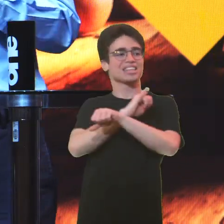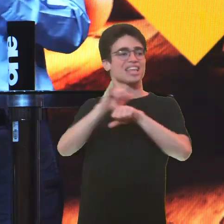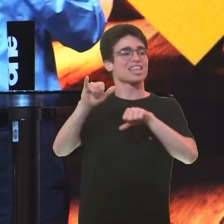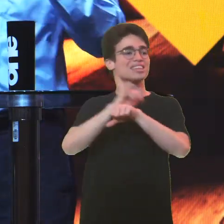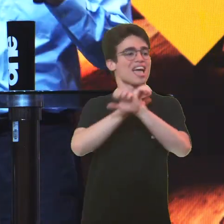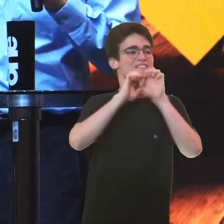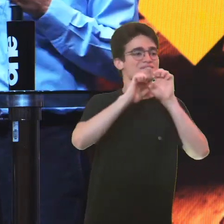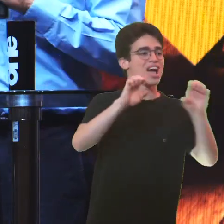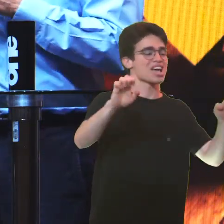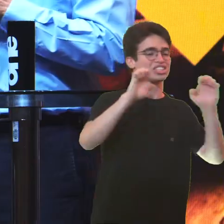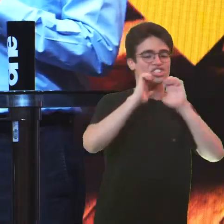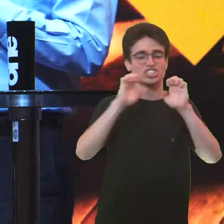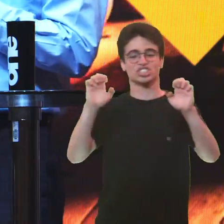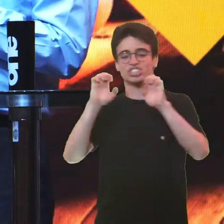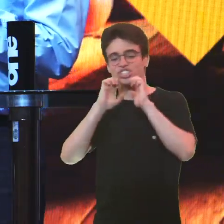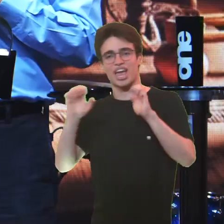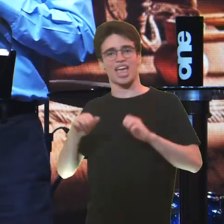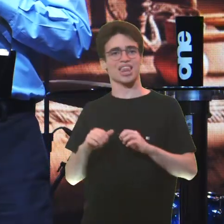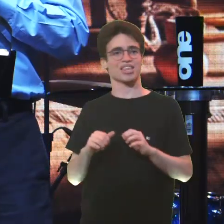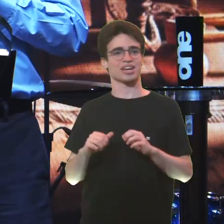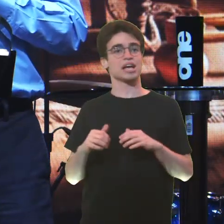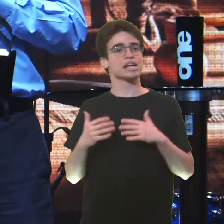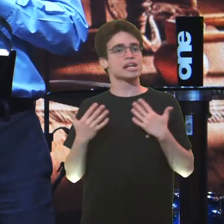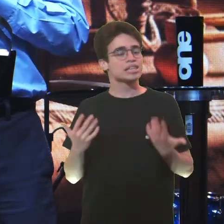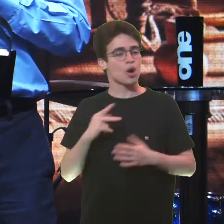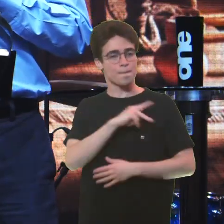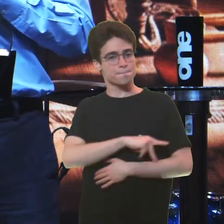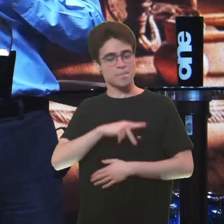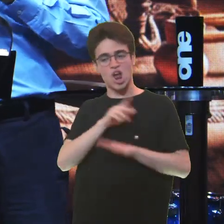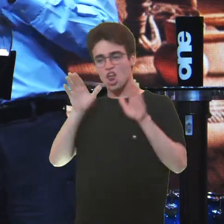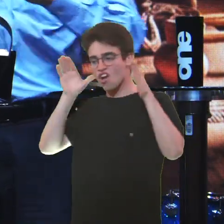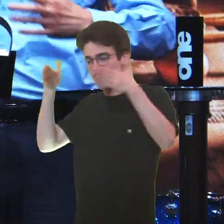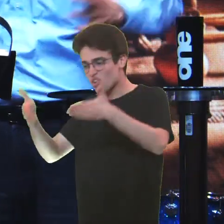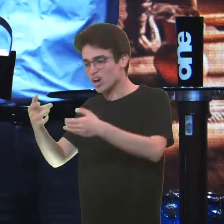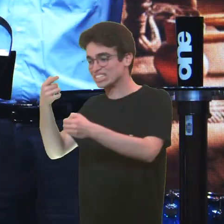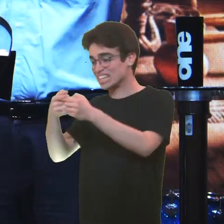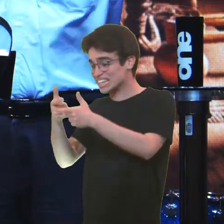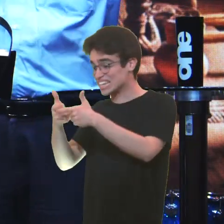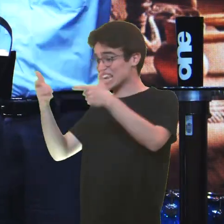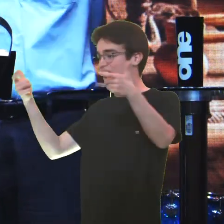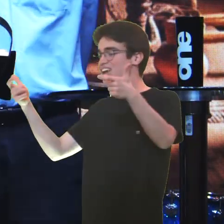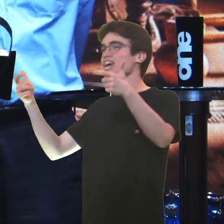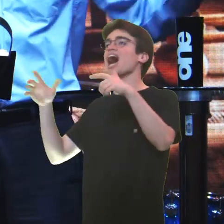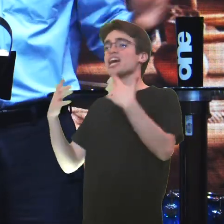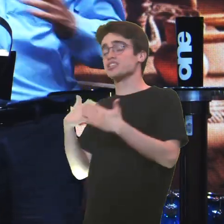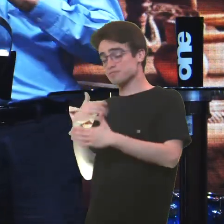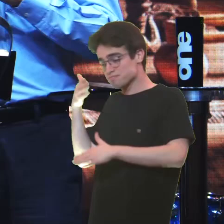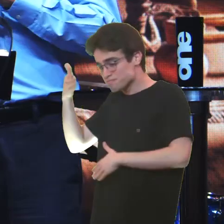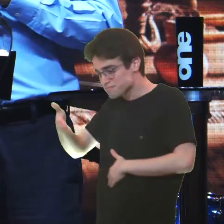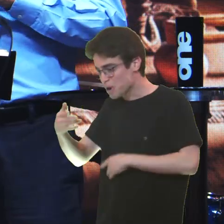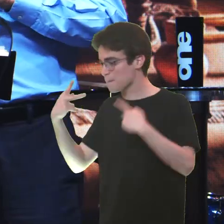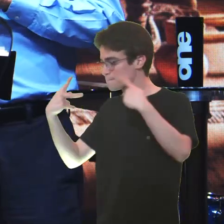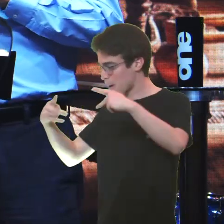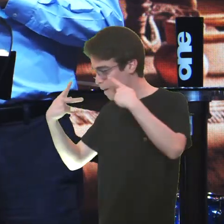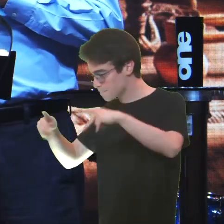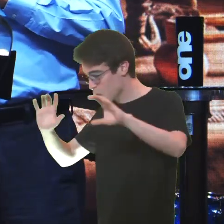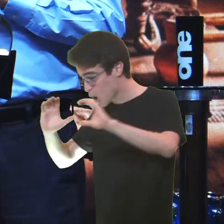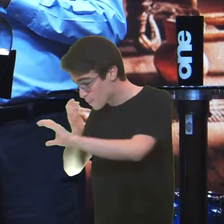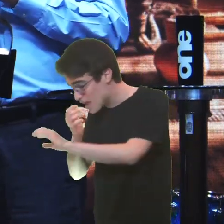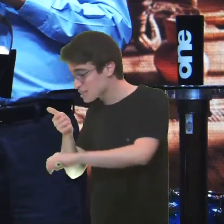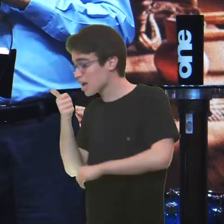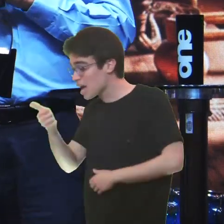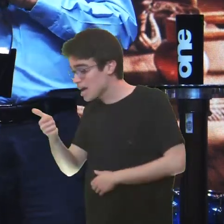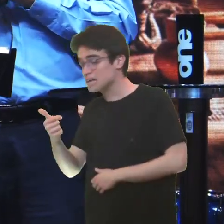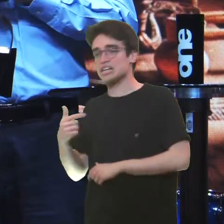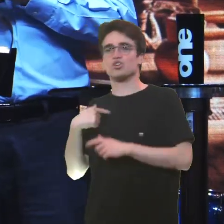Pablo, con poco esfuerzo, Então Paulo, com pouco esforço, podía llenar con el evangelio grandes regiones. podia encher